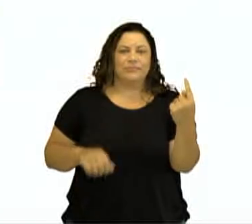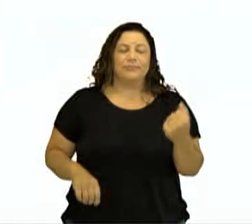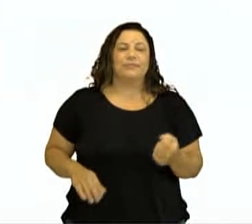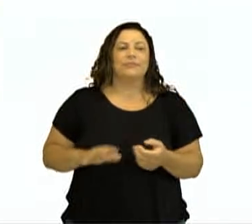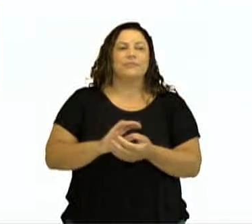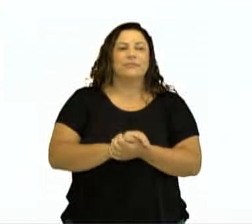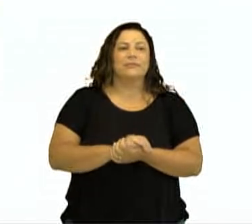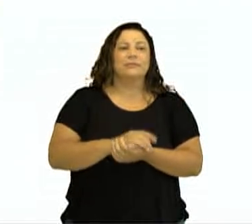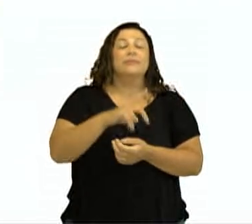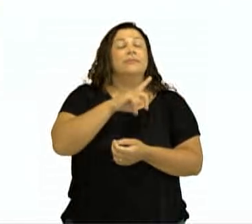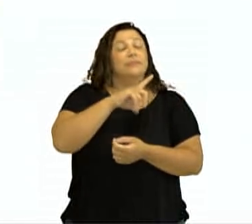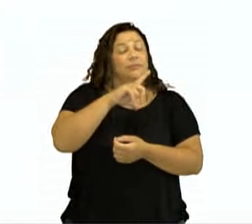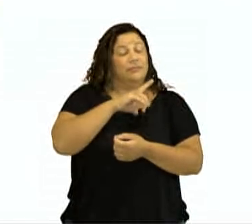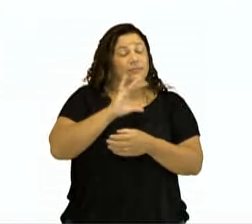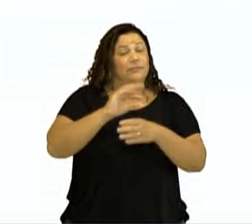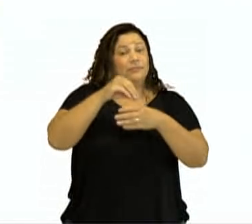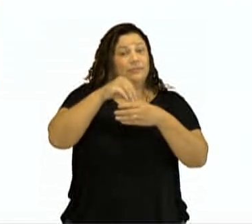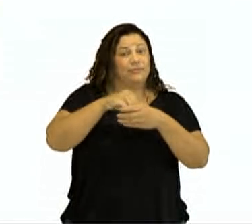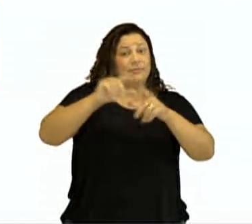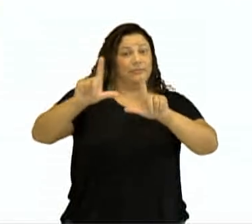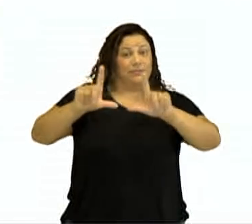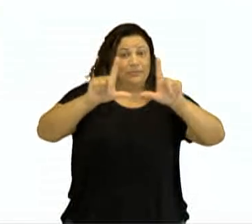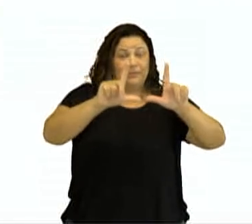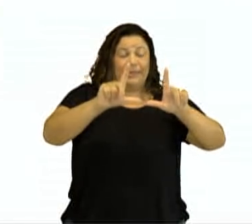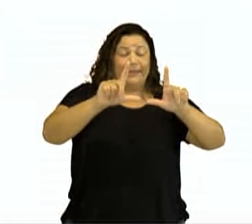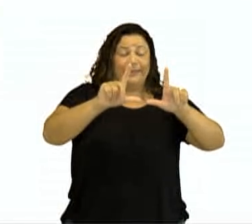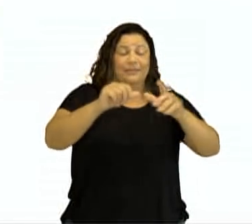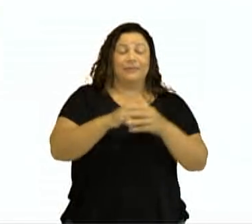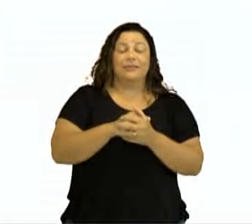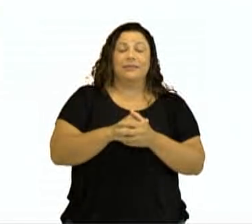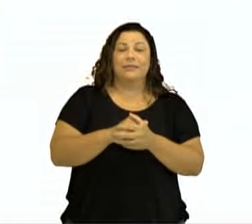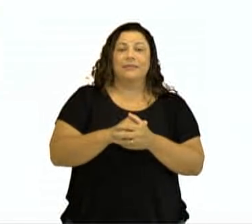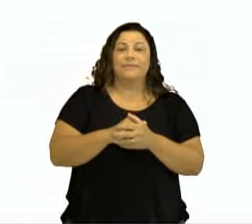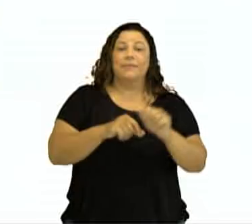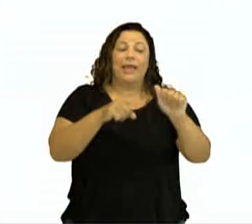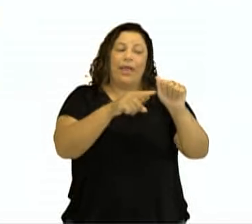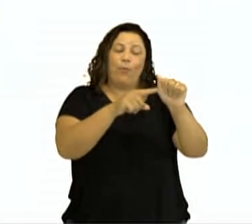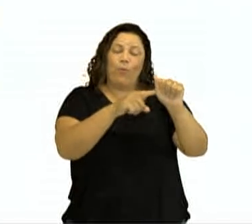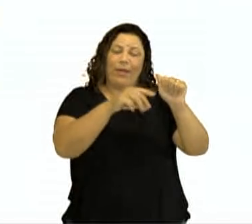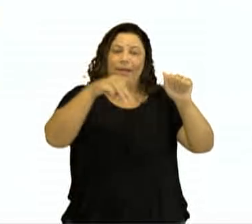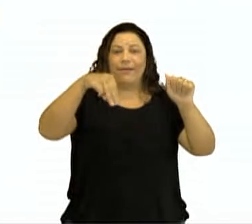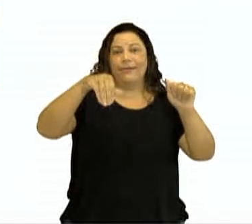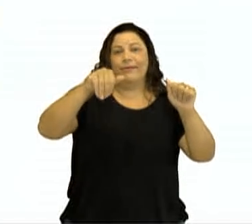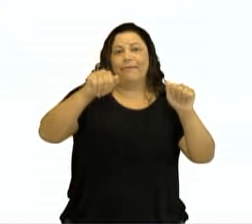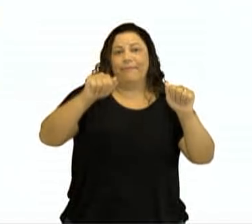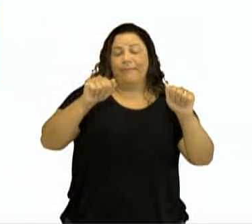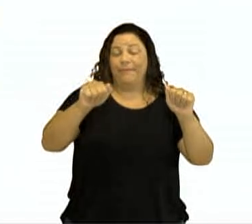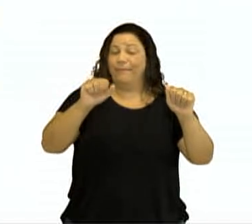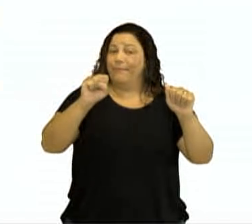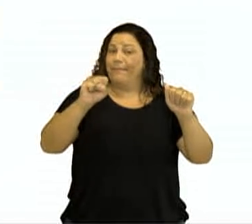Aqui também eu tenho, gente, o número de massa de cada um deles, o número